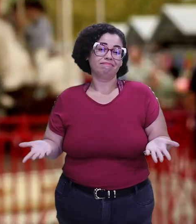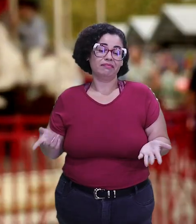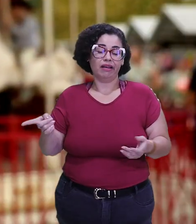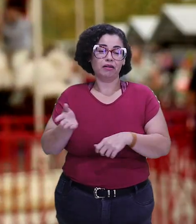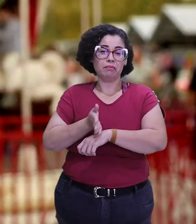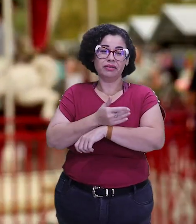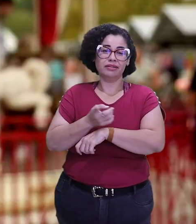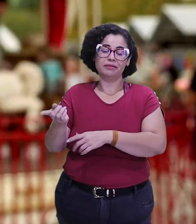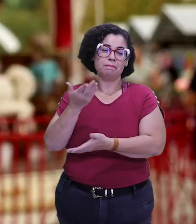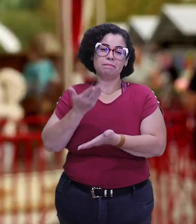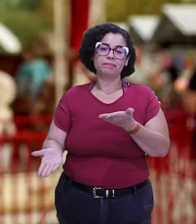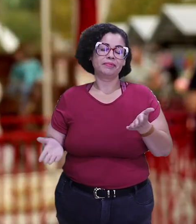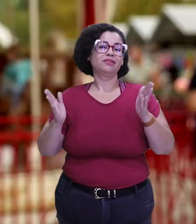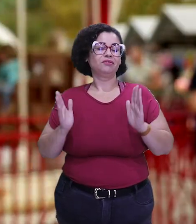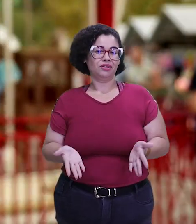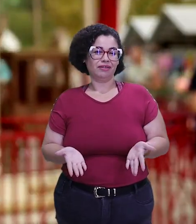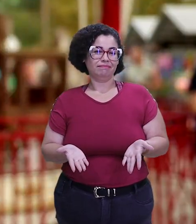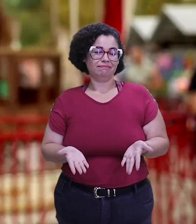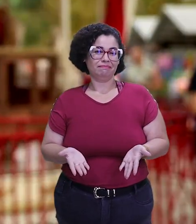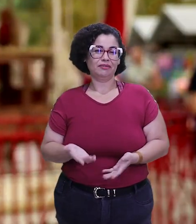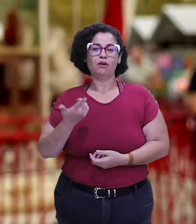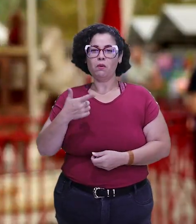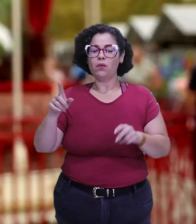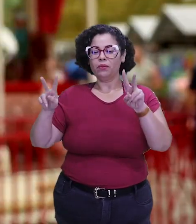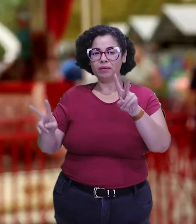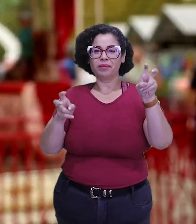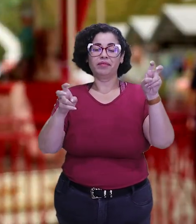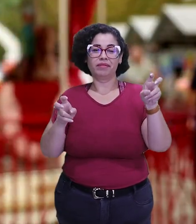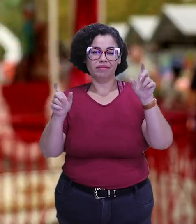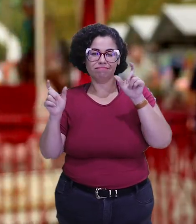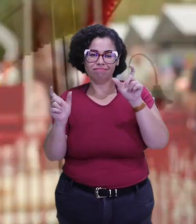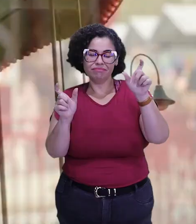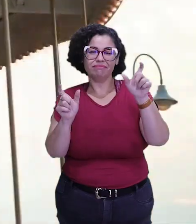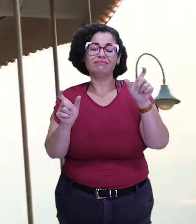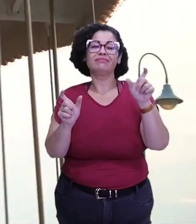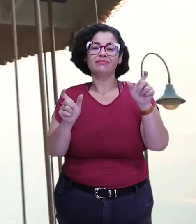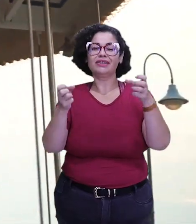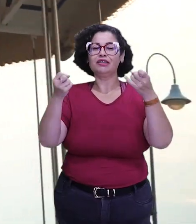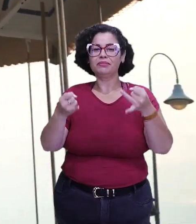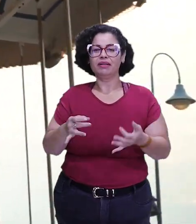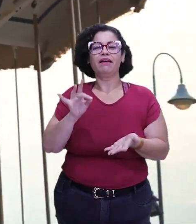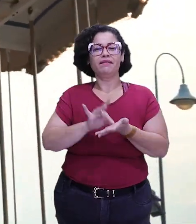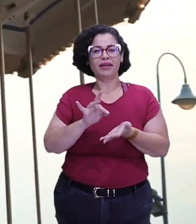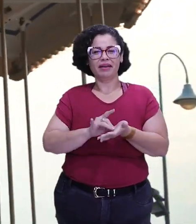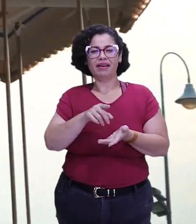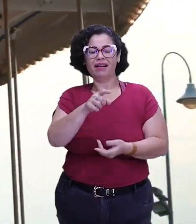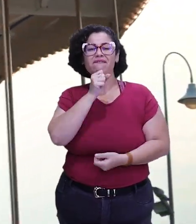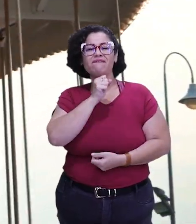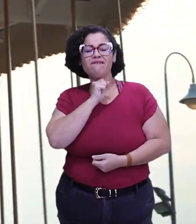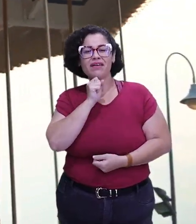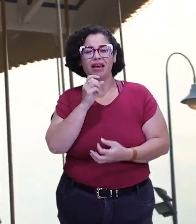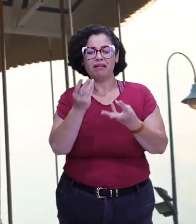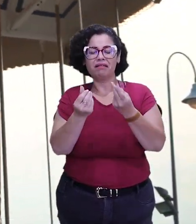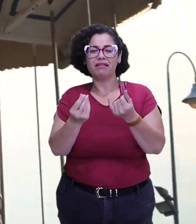cedo lhes foi roubado isso. Tem um outro trecho que diz: é velho e desbotado o carrossel